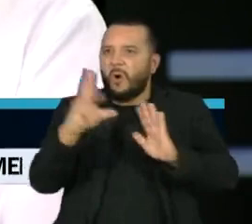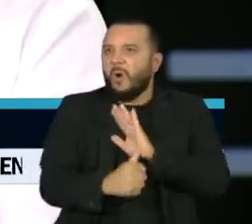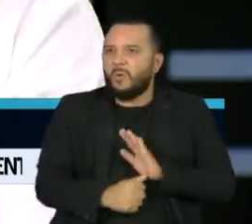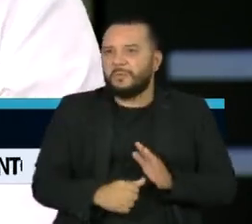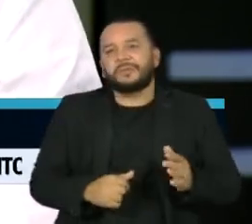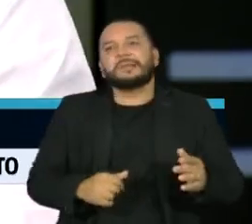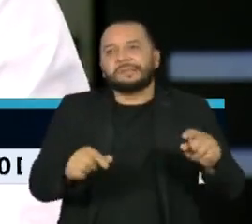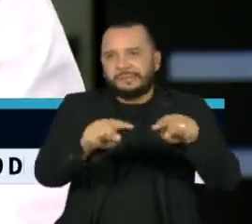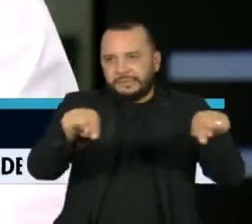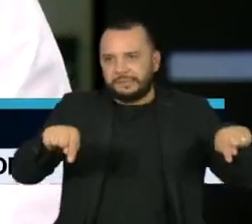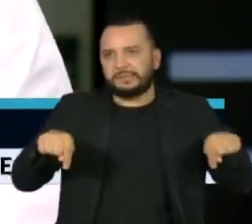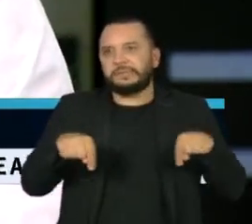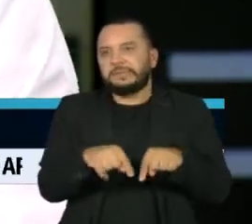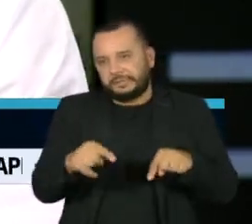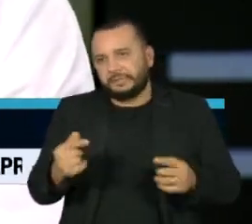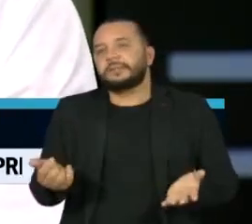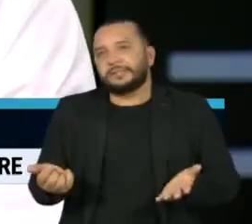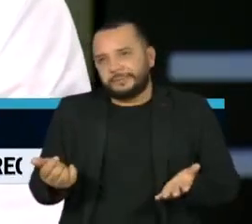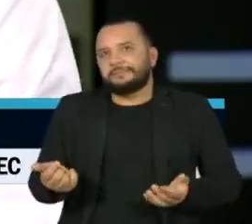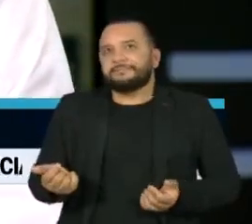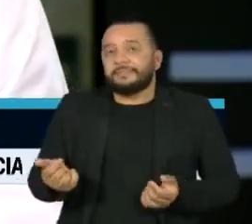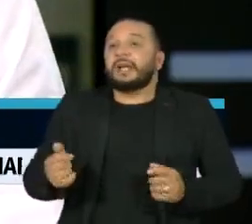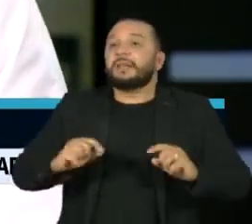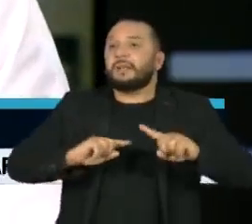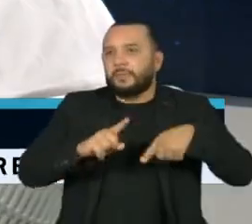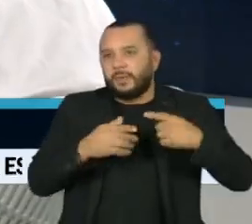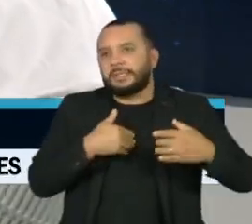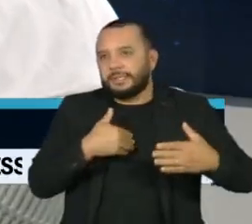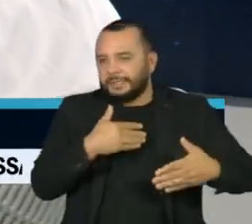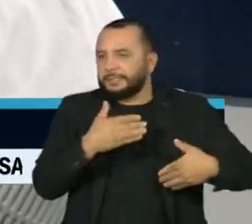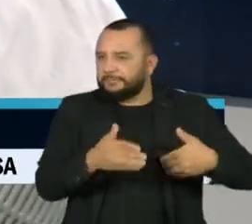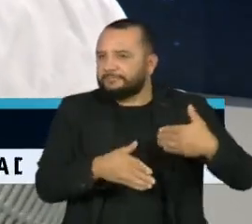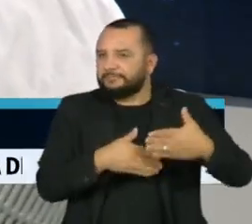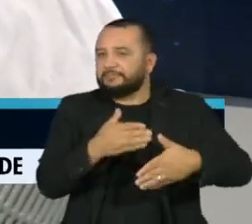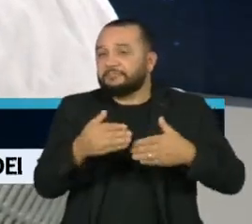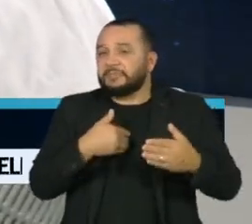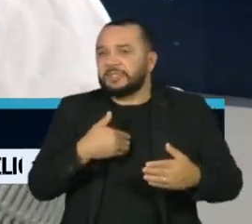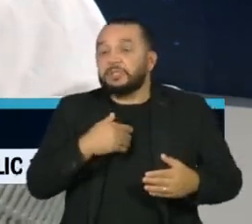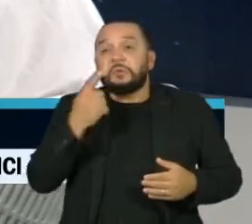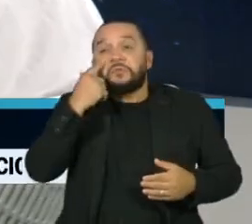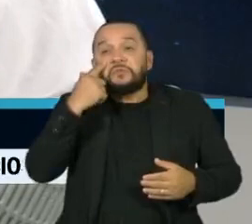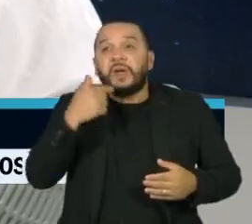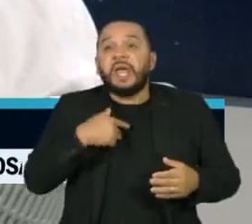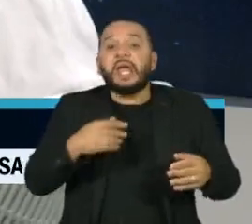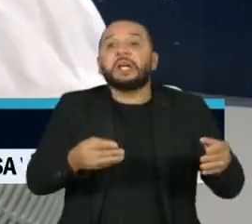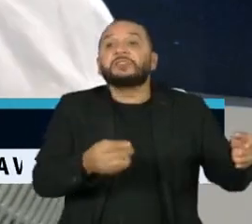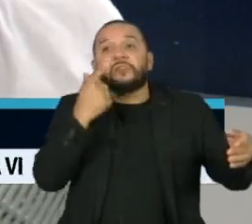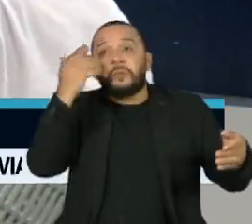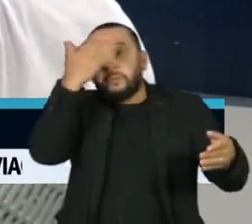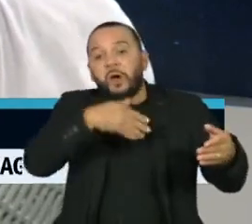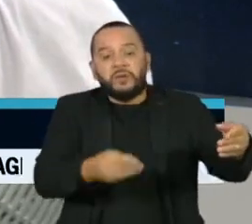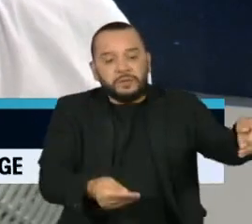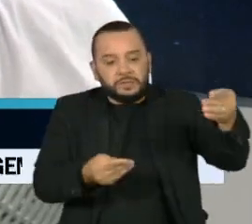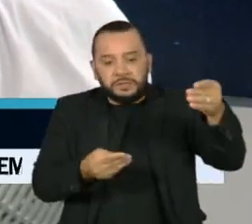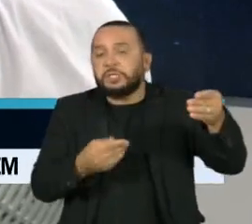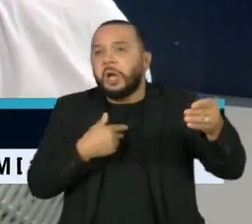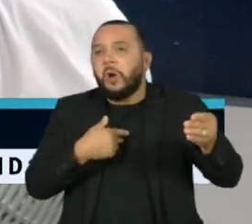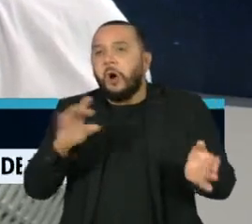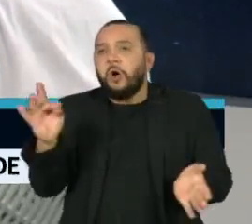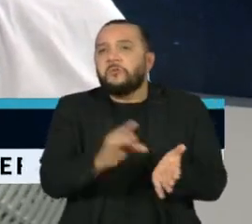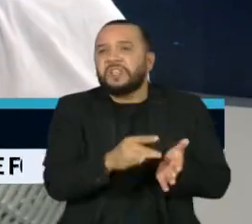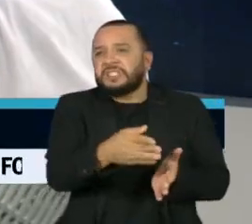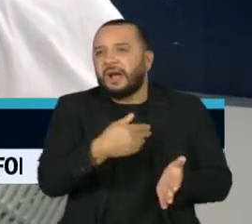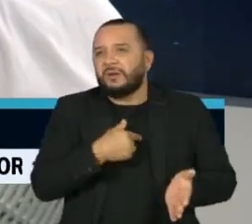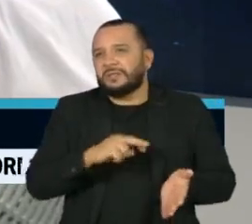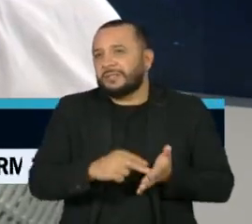de tempos em tempos acaba havendo a chamada regularização fundiária, em que você legitima a ocupação ilegal. Você